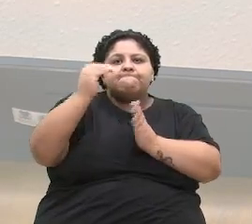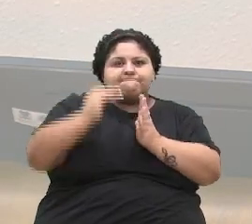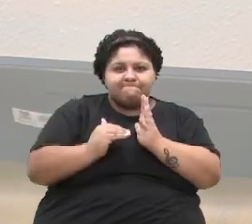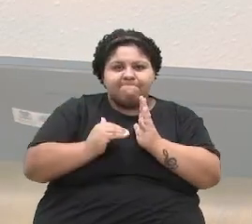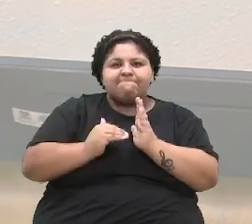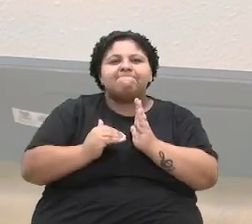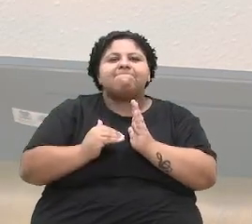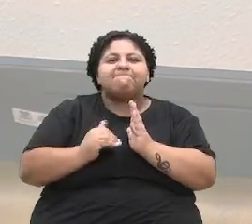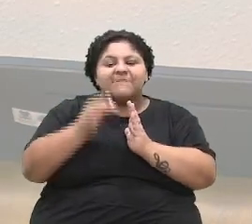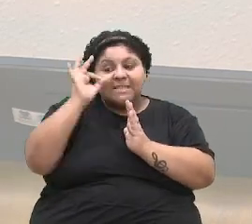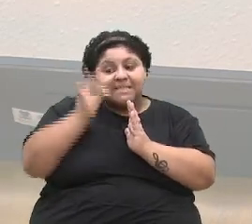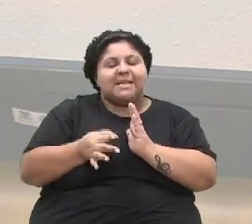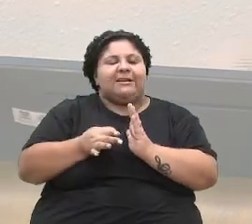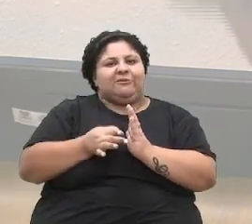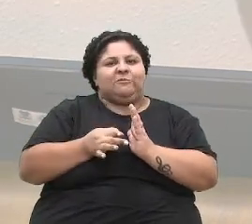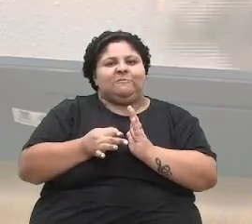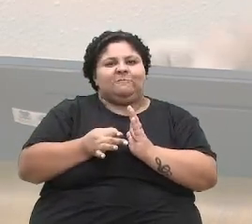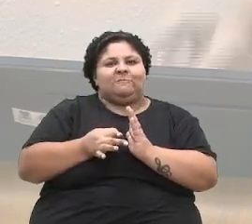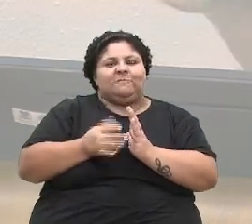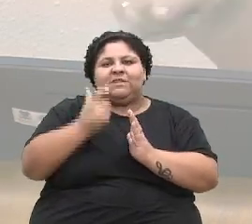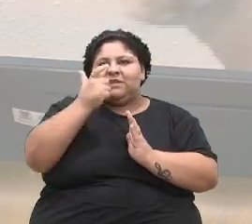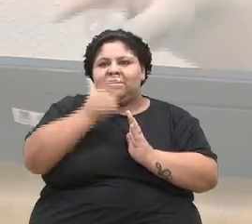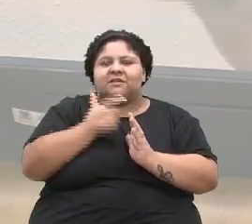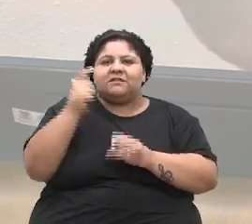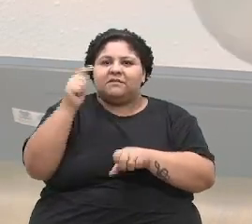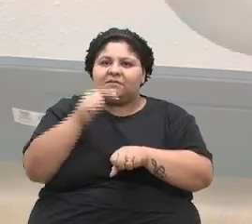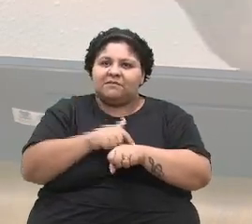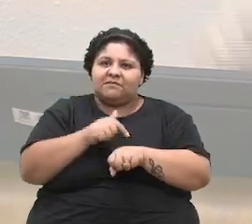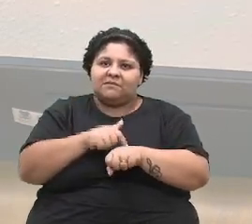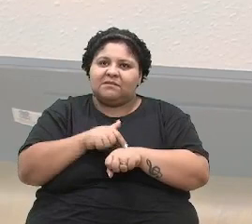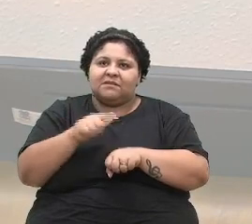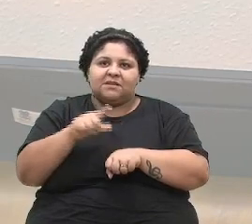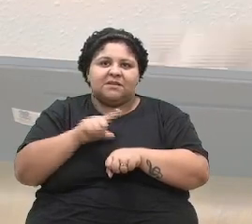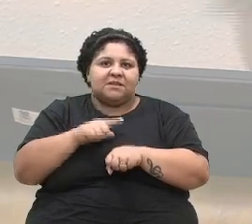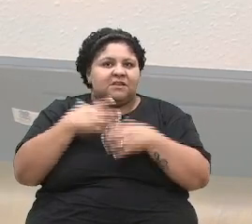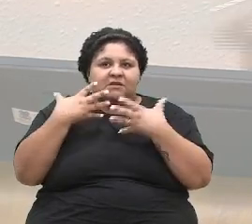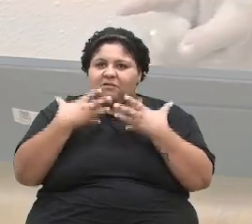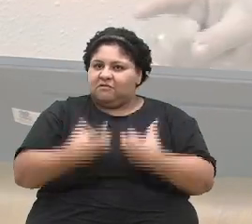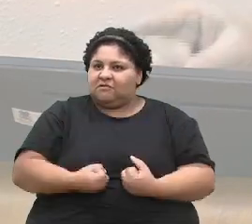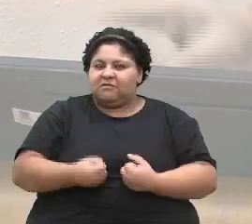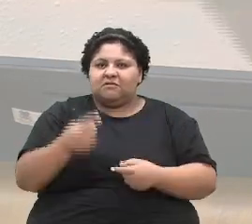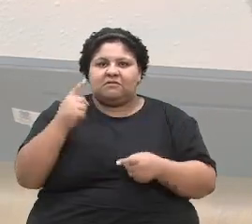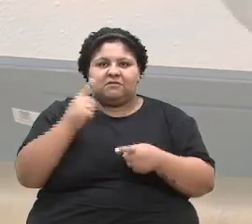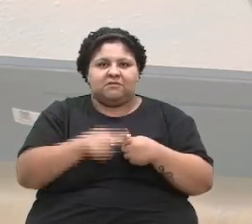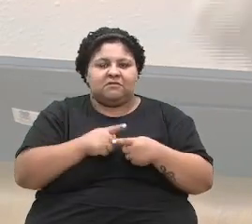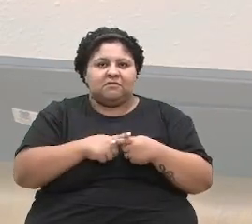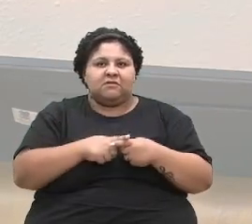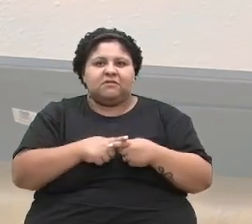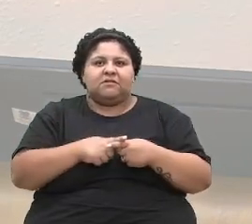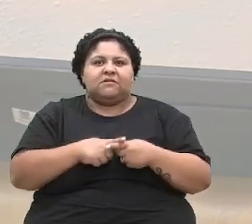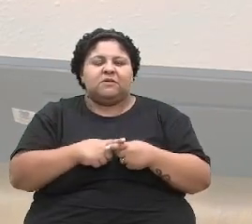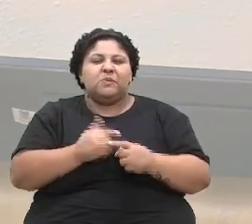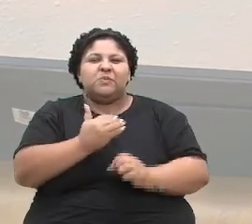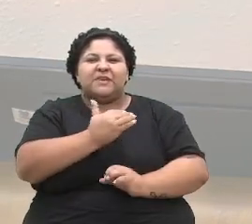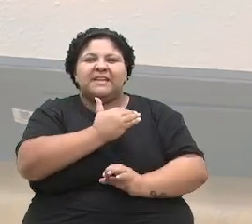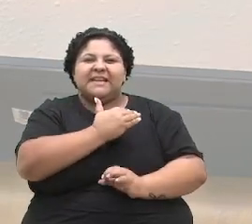feito. Então, eu acho que é a hora de não permitir, porque se atrasaram demais. Mas sabe por quê,